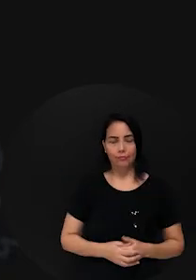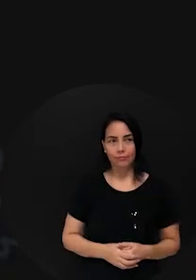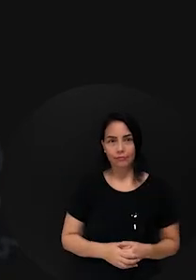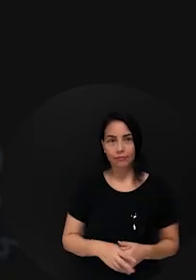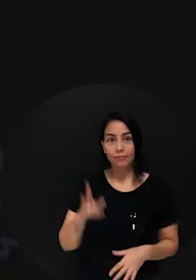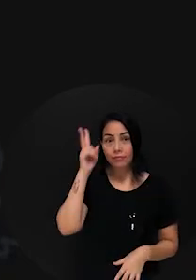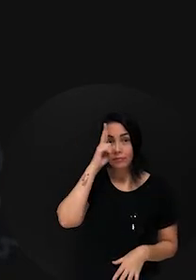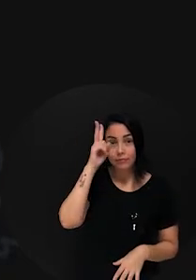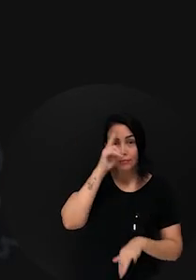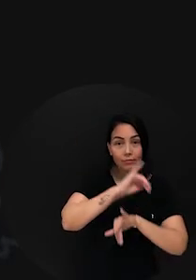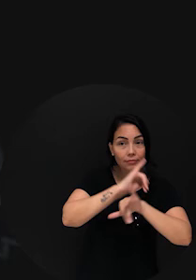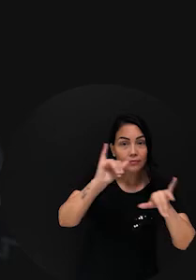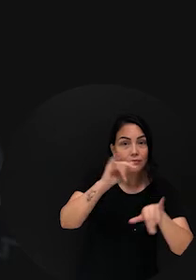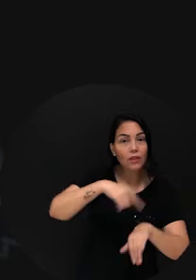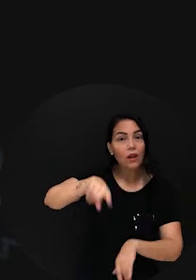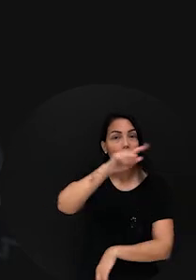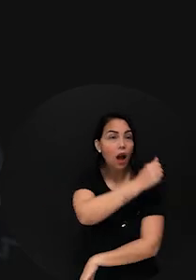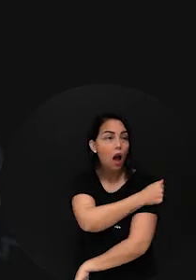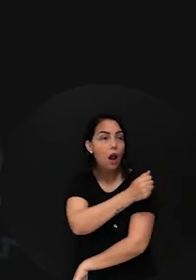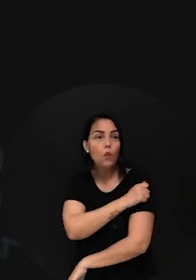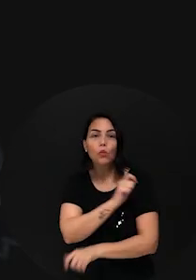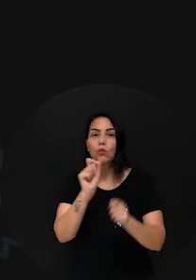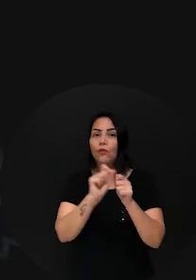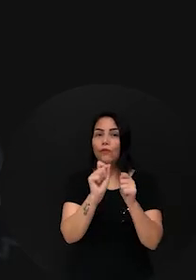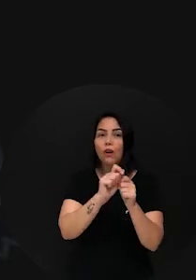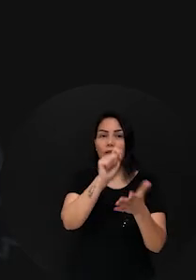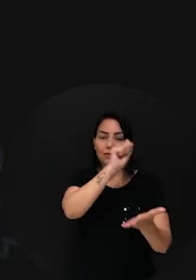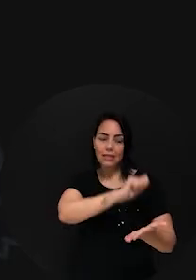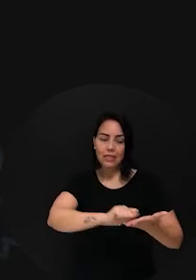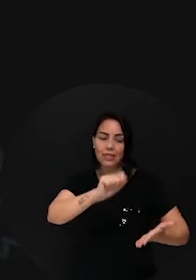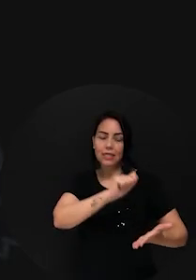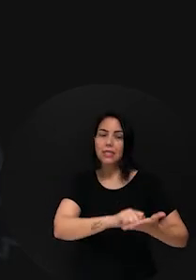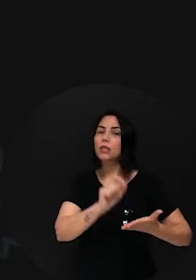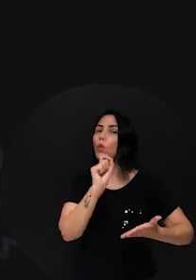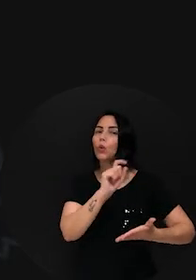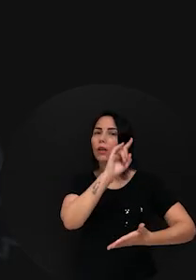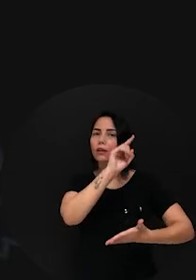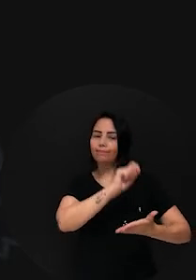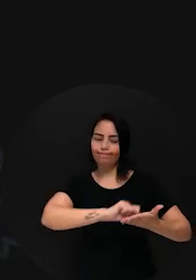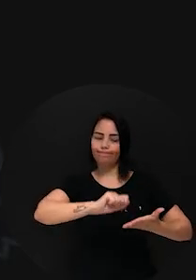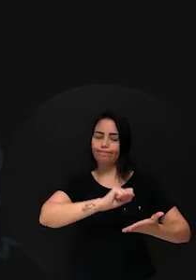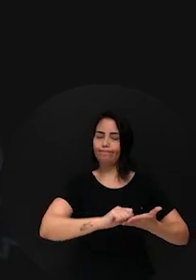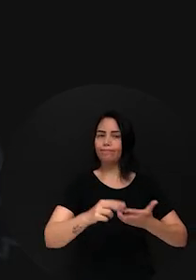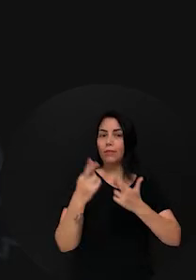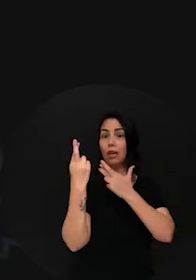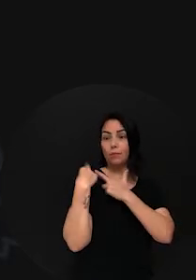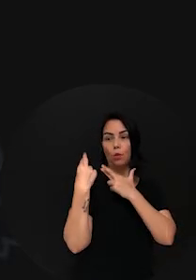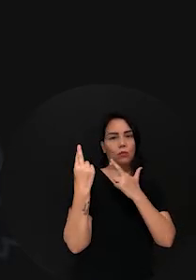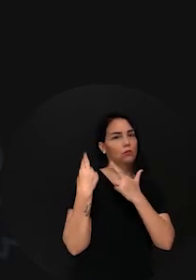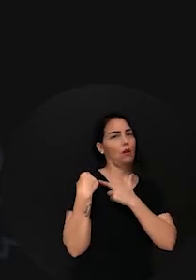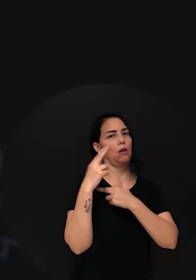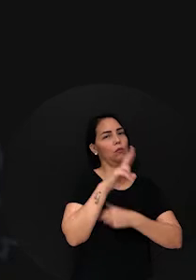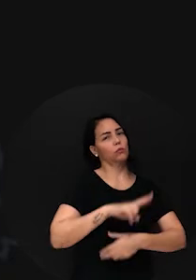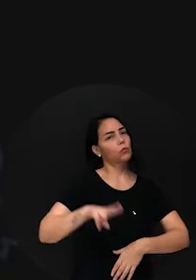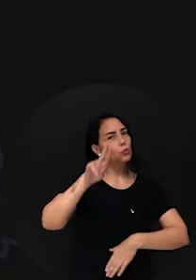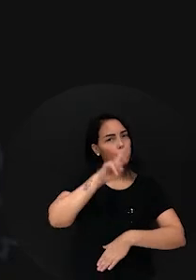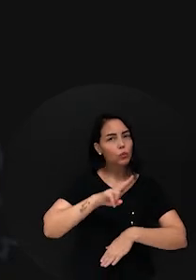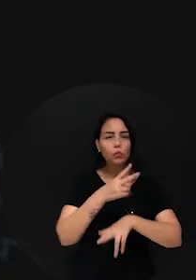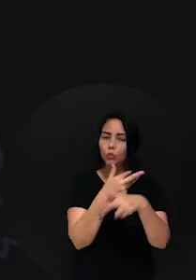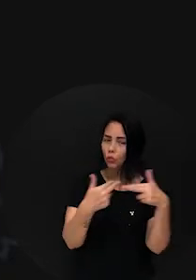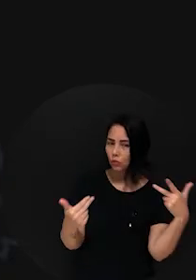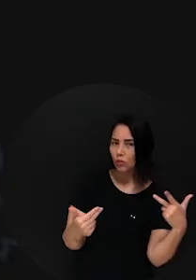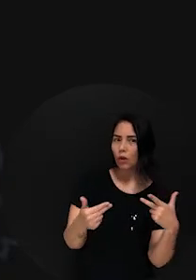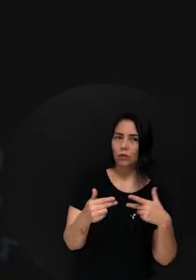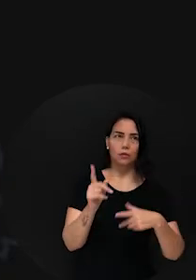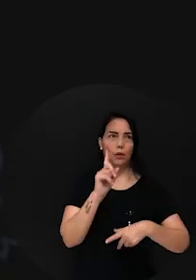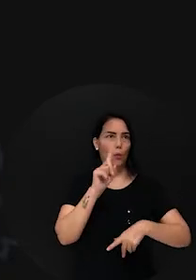nessa Samuca, que o aluno, ele assina um termo de responsabilidade, né, sobre o uso desses instrumentos. Então, assim, não é um